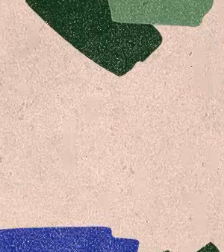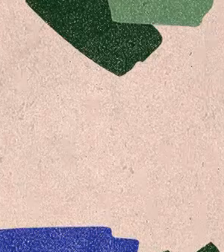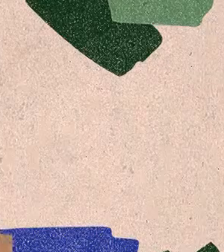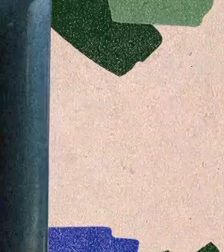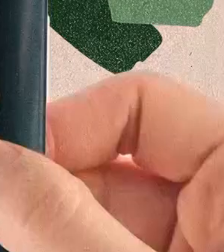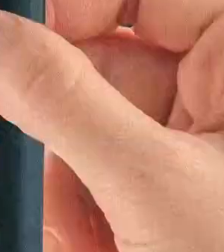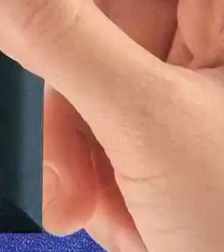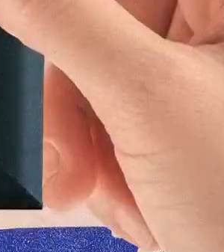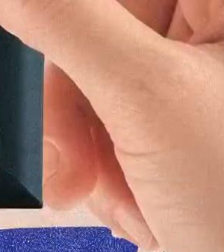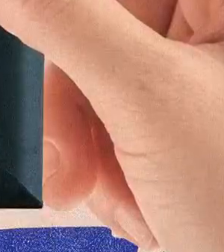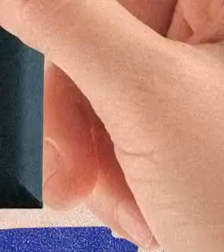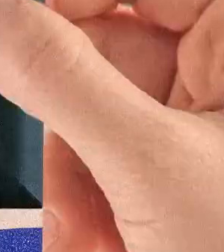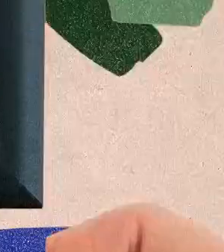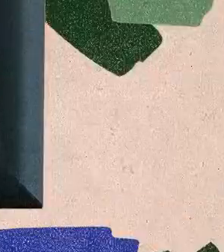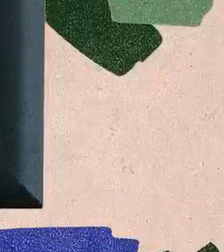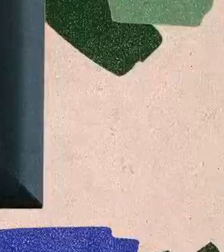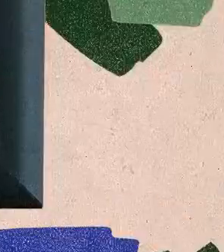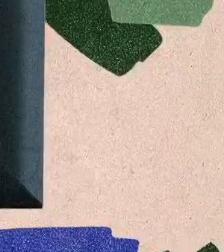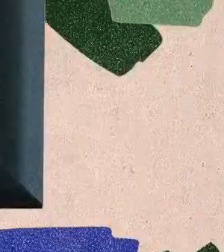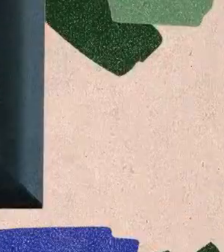essas pontinhas e passar uma colinha.